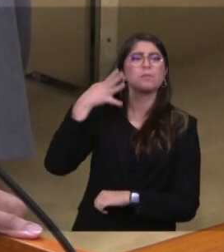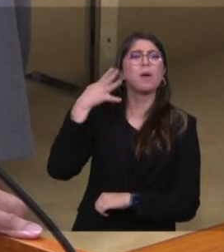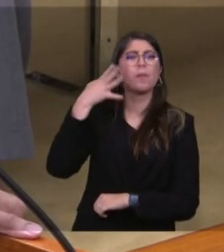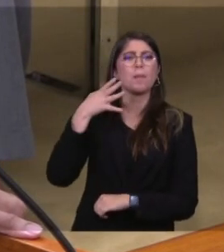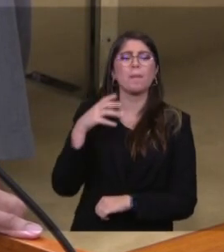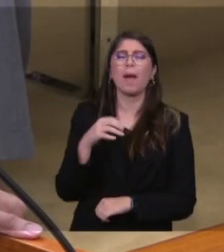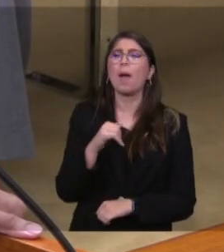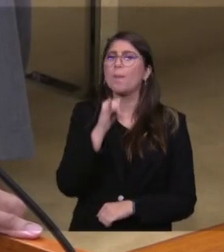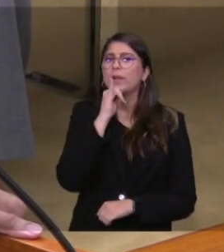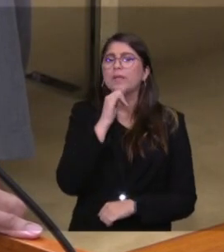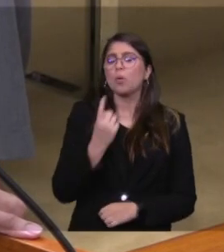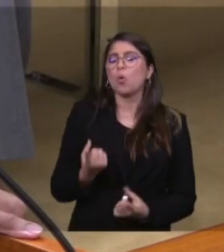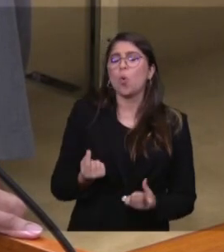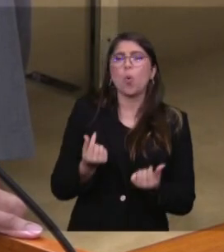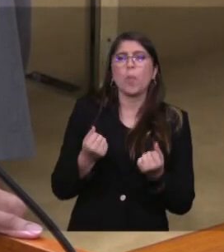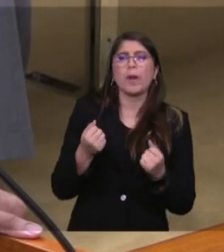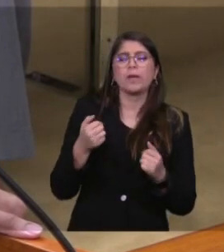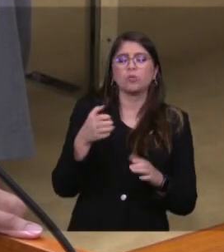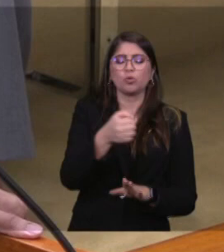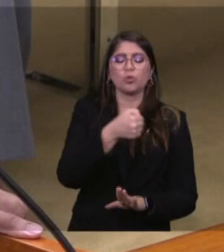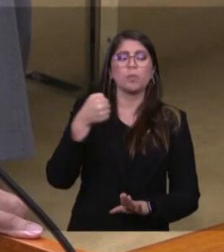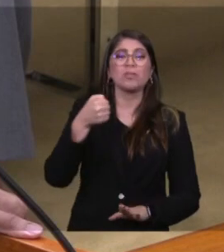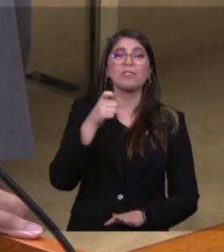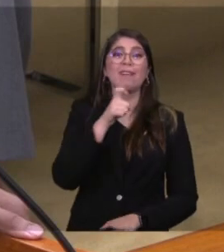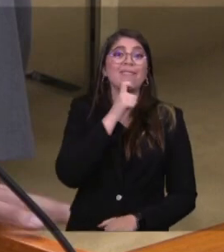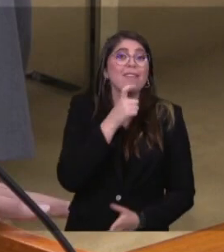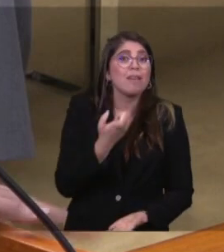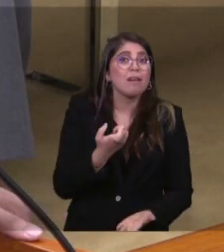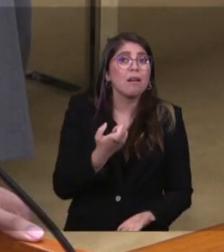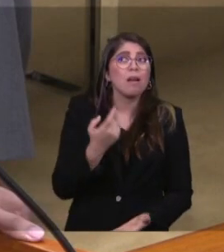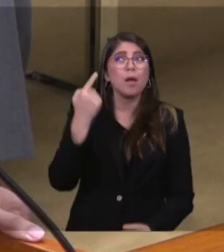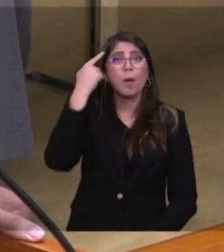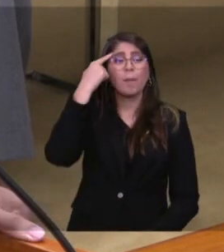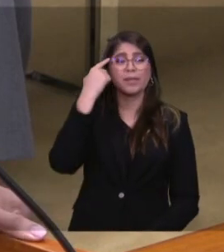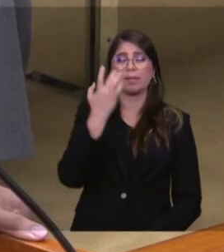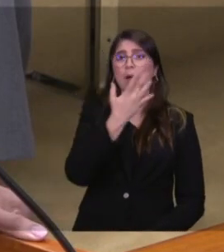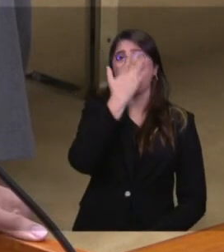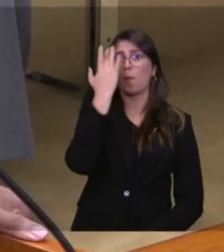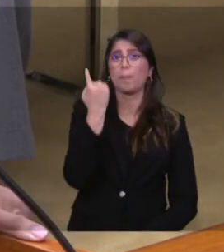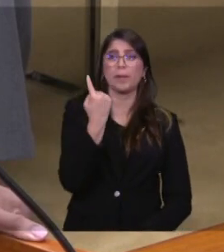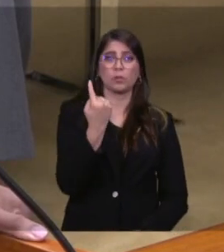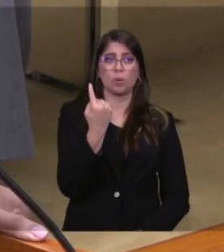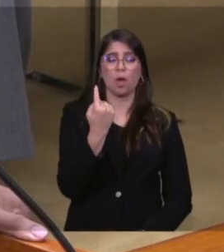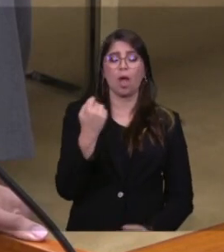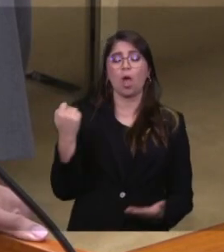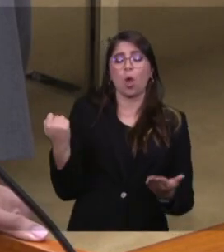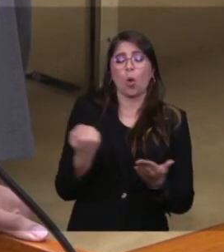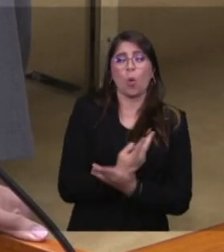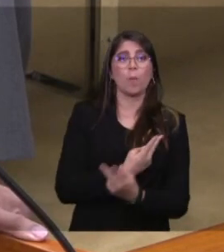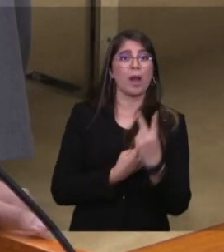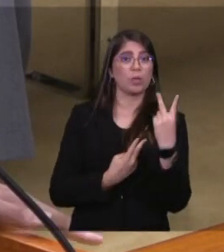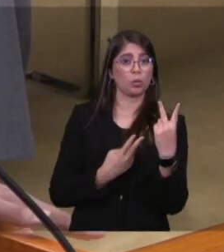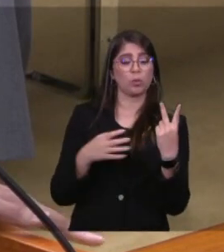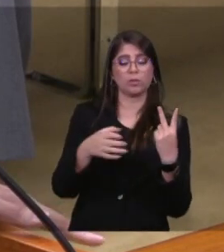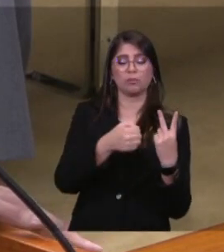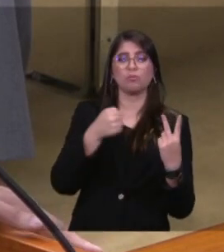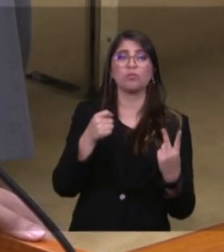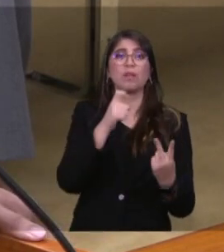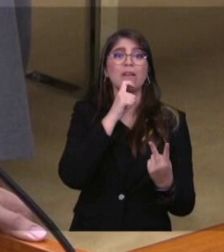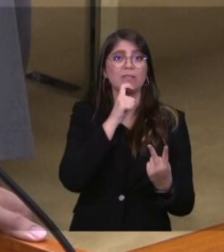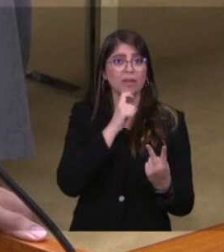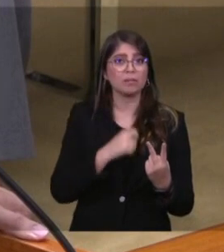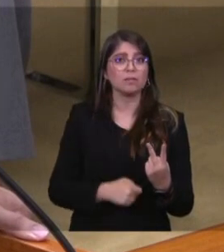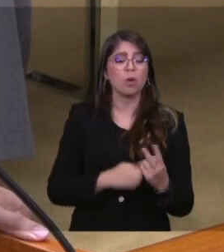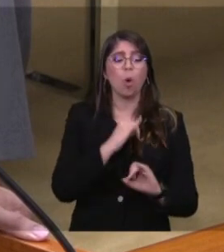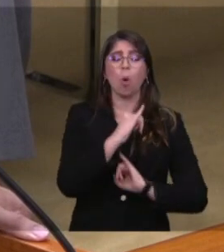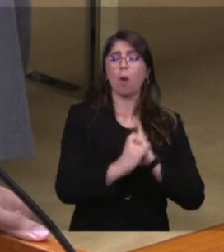preço da geladeira. Imaginem uma mesma pessoa que compre duas geladeiras. As duas compras